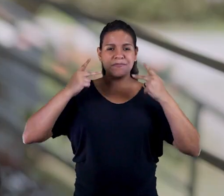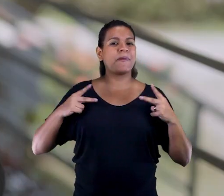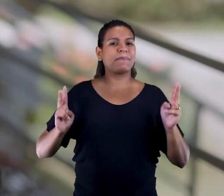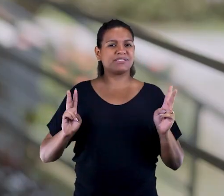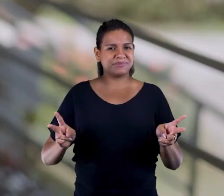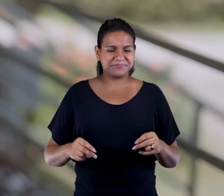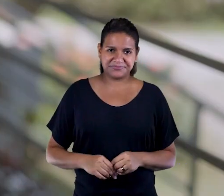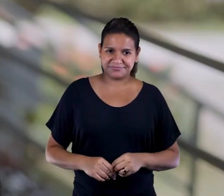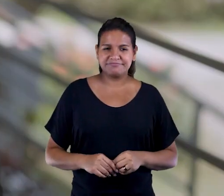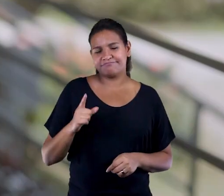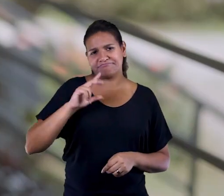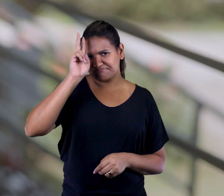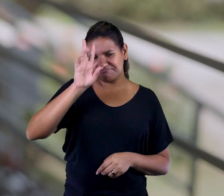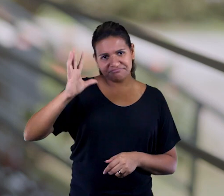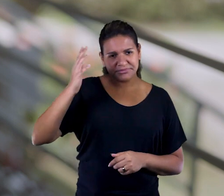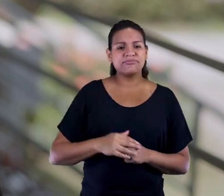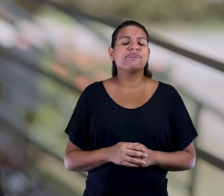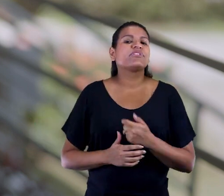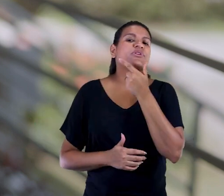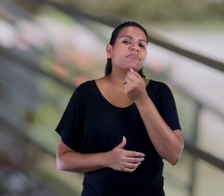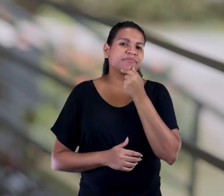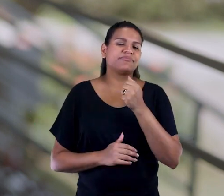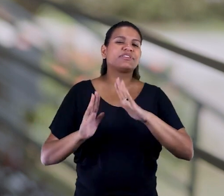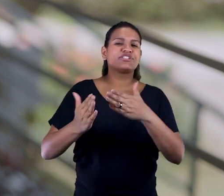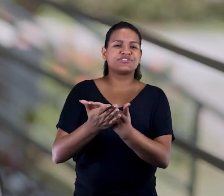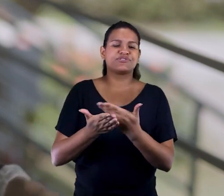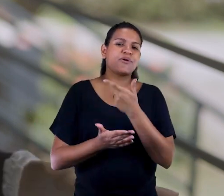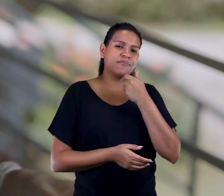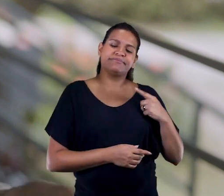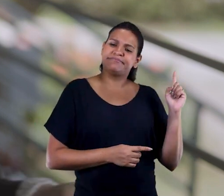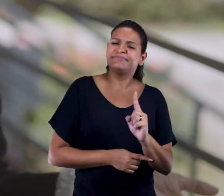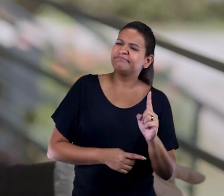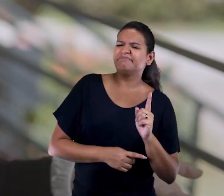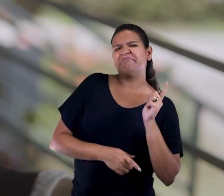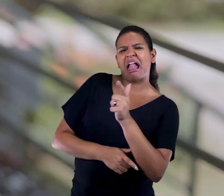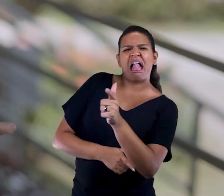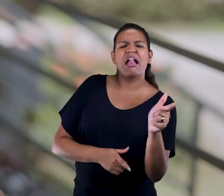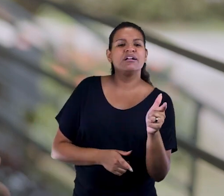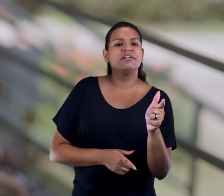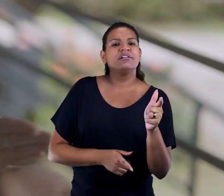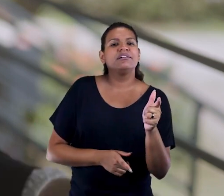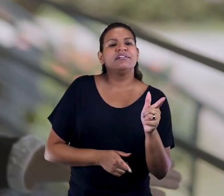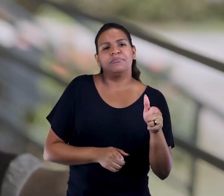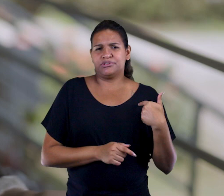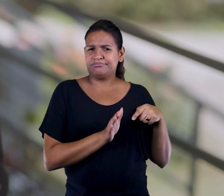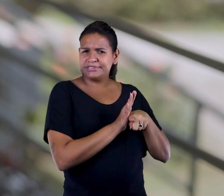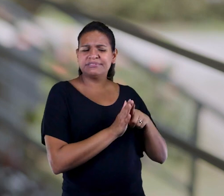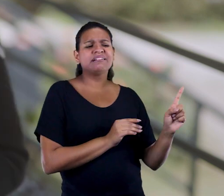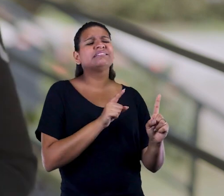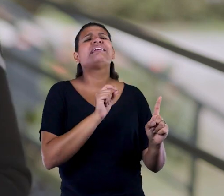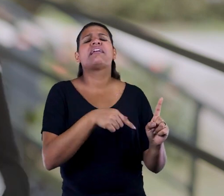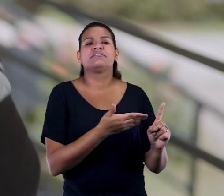entrou e matou crianças numa creche, professoras. E eu fui ver, adivinha, ele já vinha fazendo com